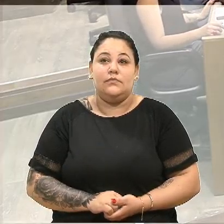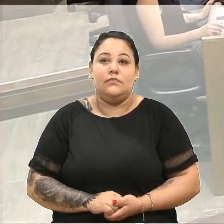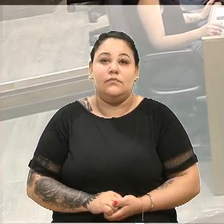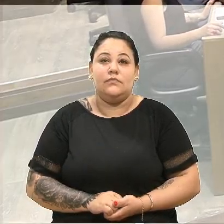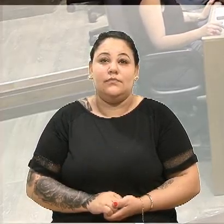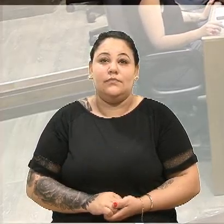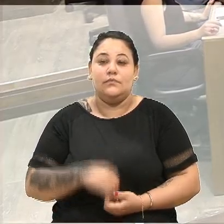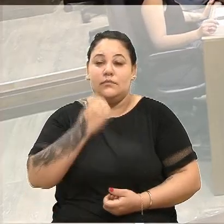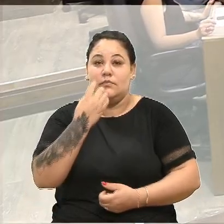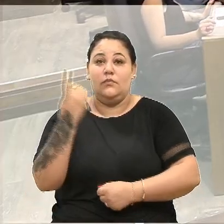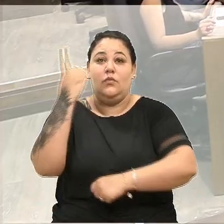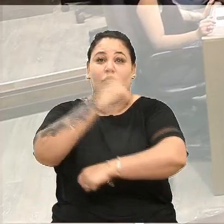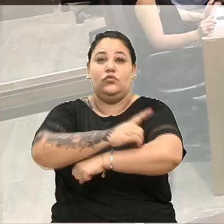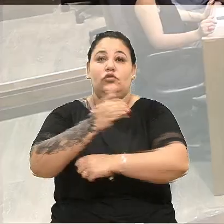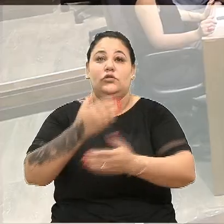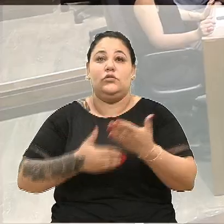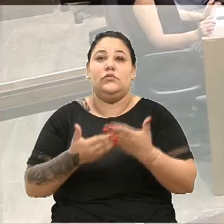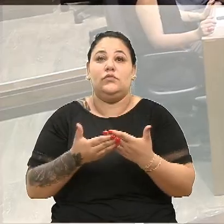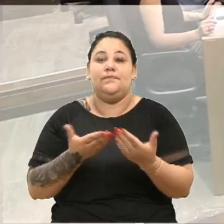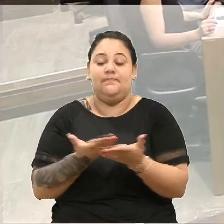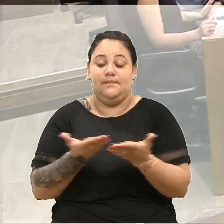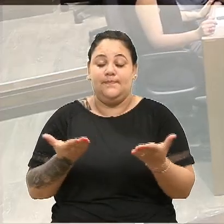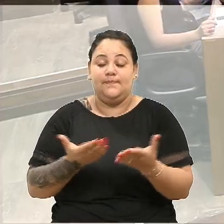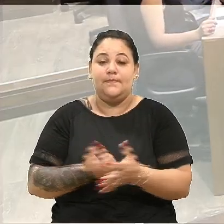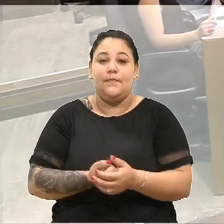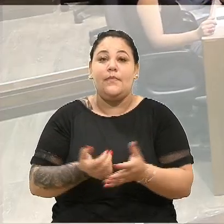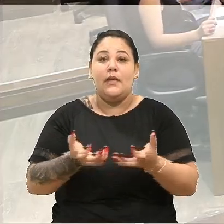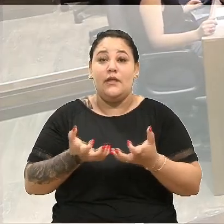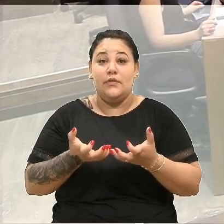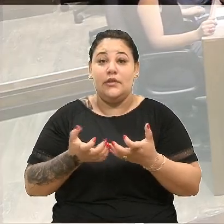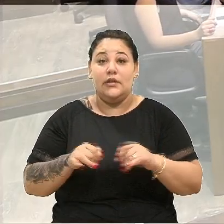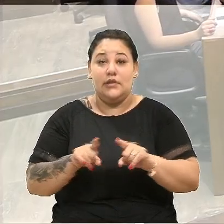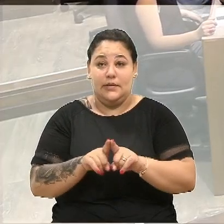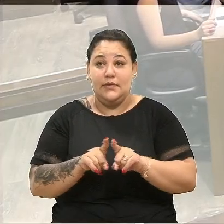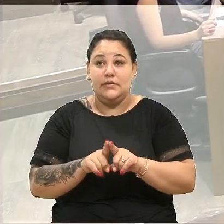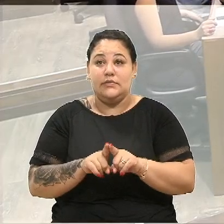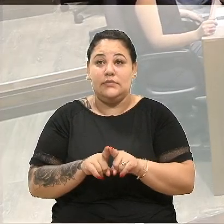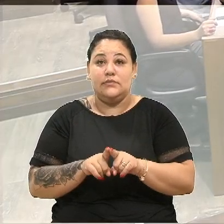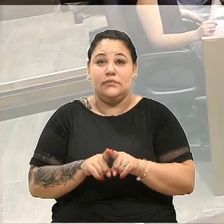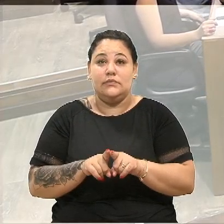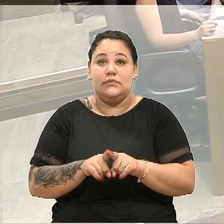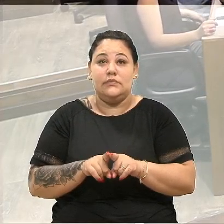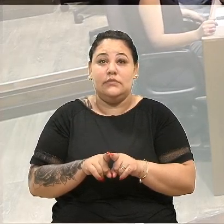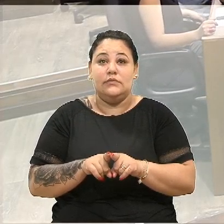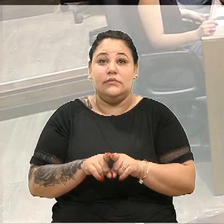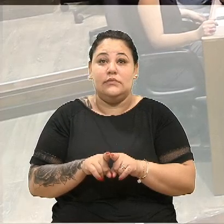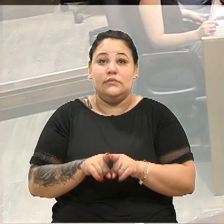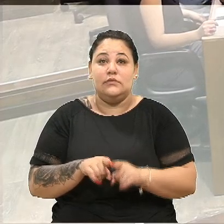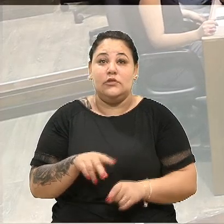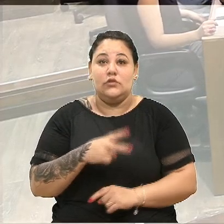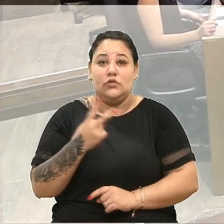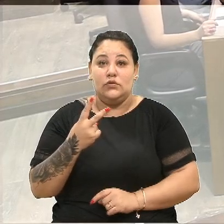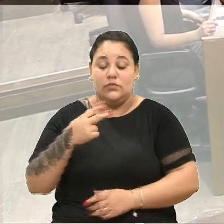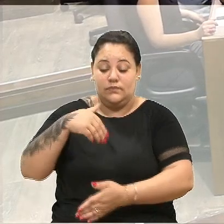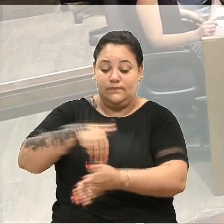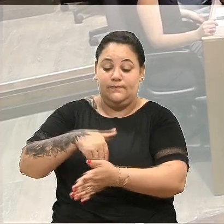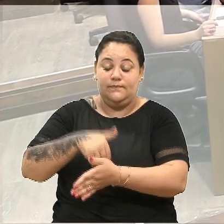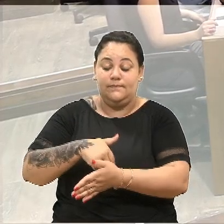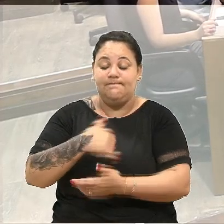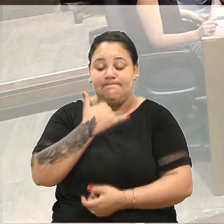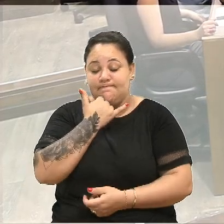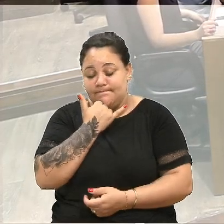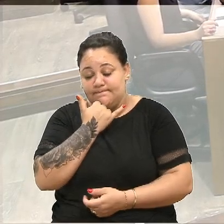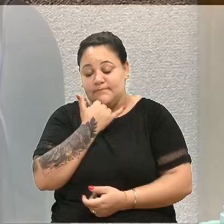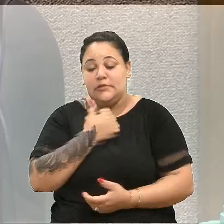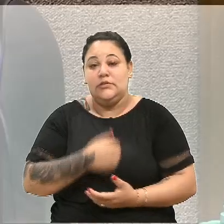Bom dia a todos. Eu gostaria também de fazer aqui, então, 2 votos de pesar, né?